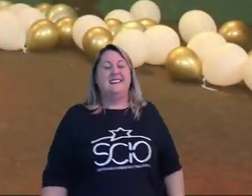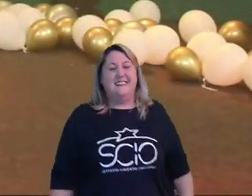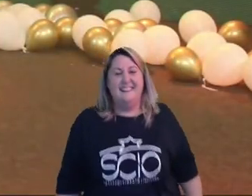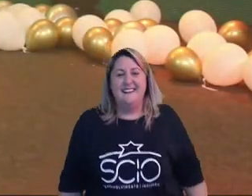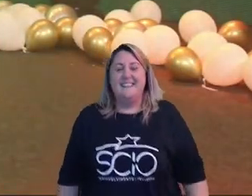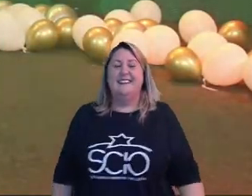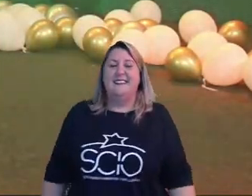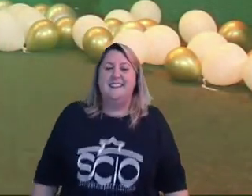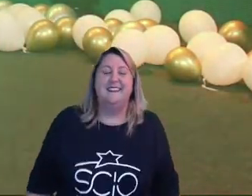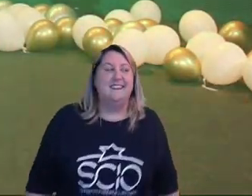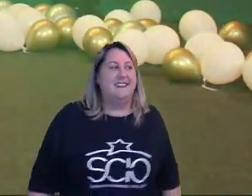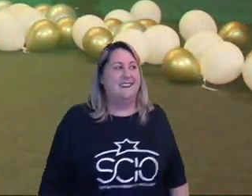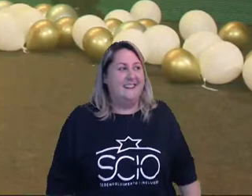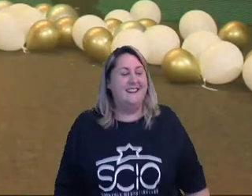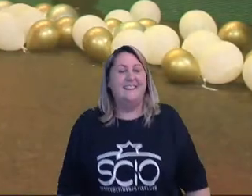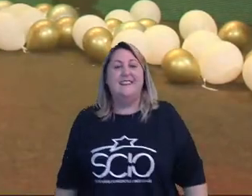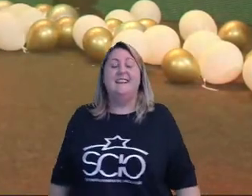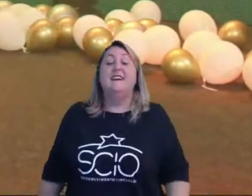chegar.